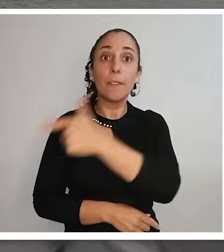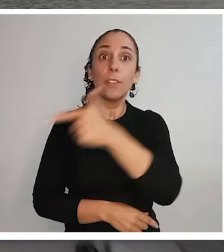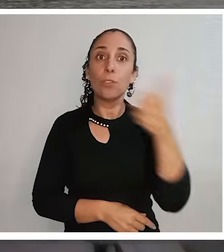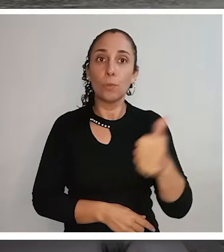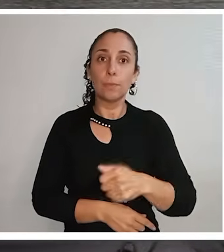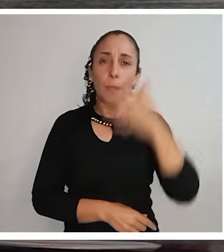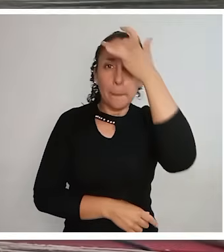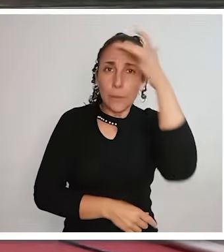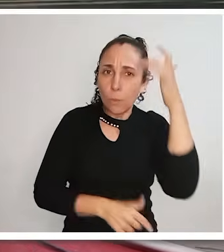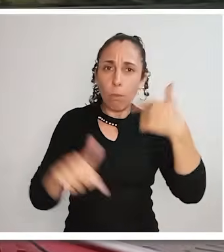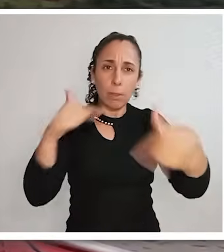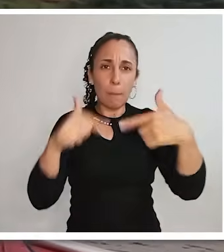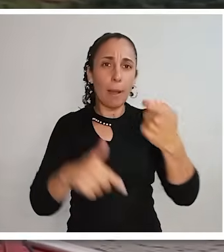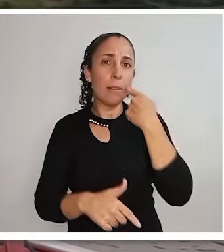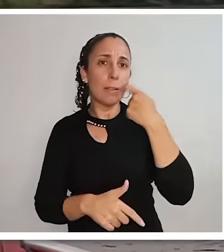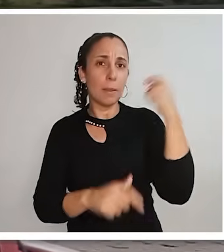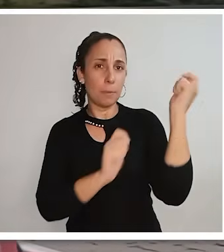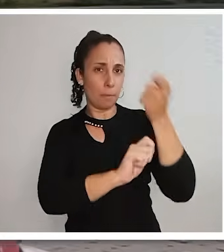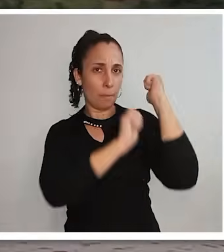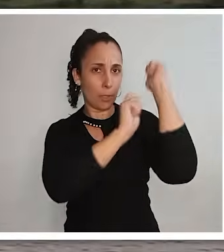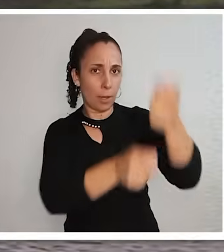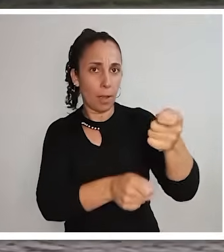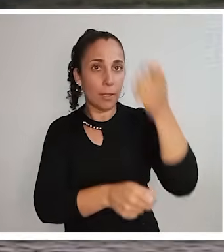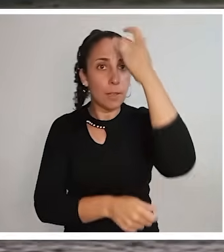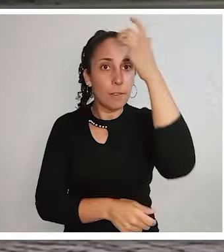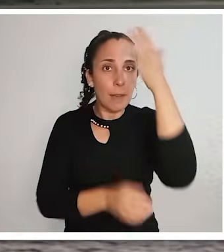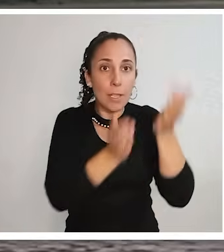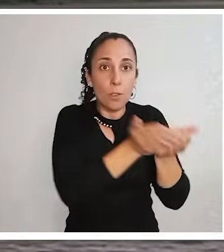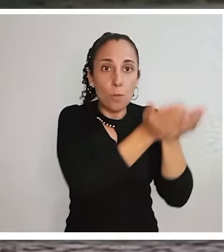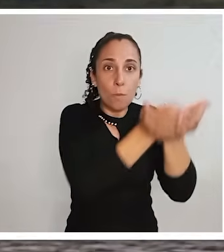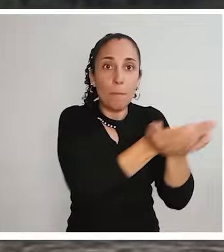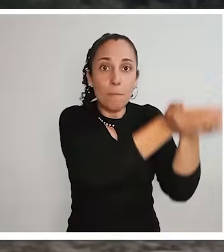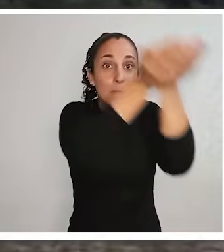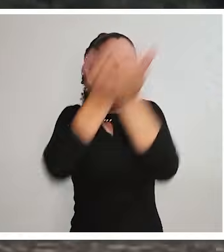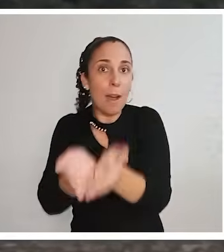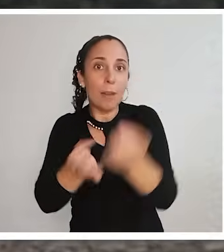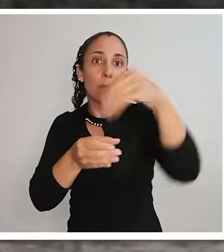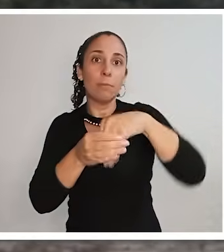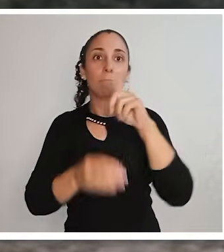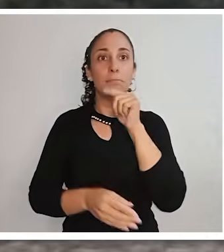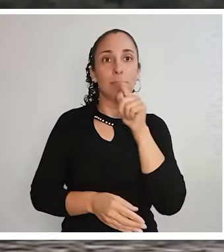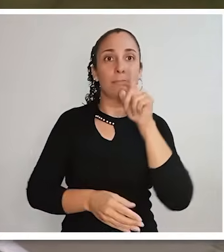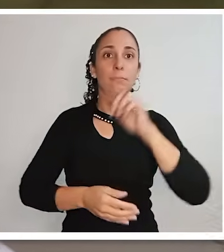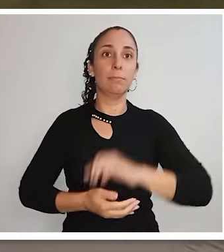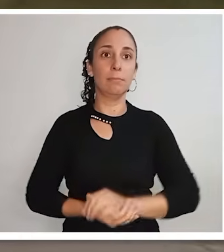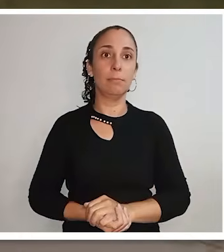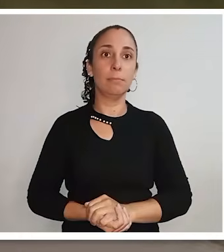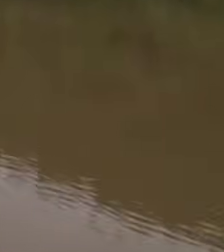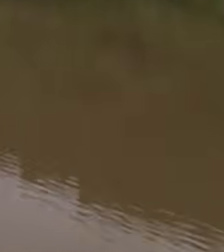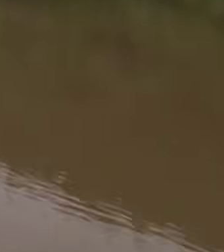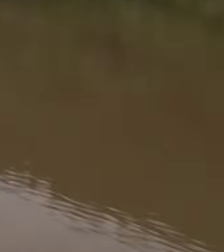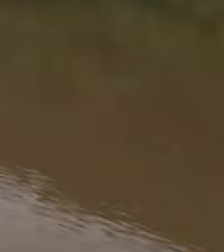Aparecida 21. É um local muito usado pelos pescadores, pela facilidade de colocar o barco na água.